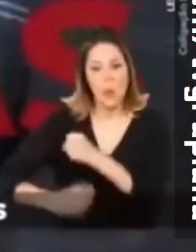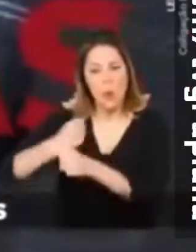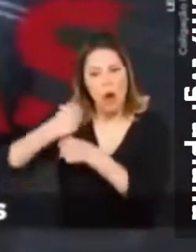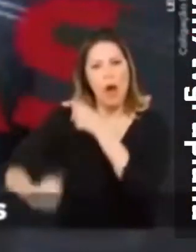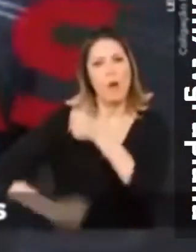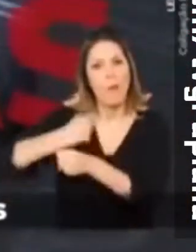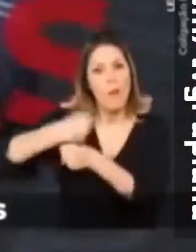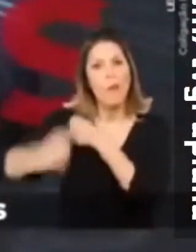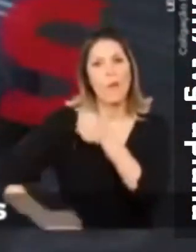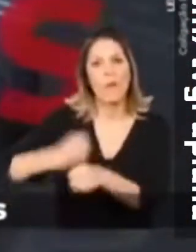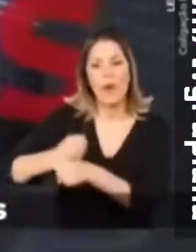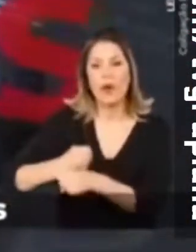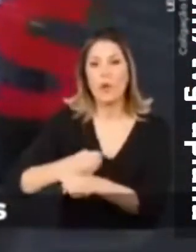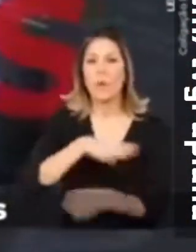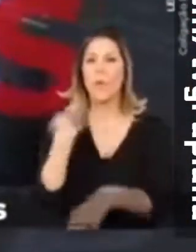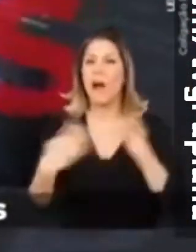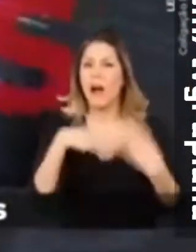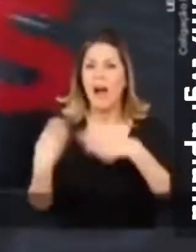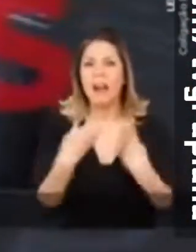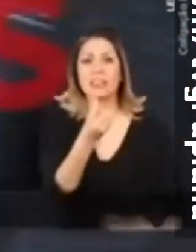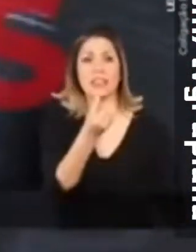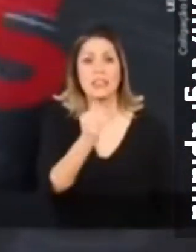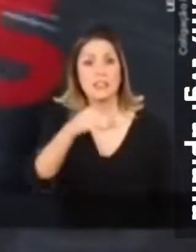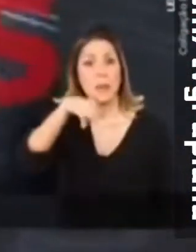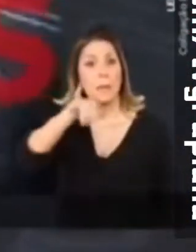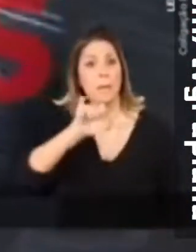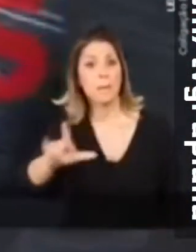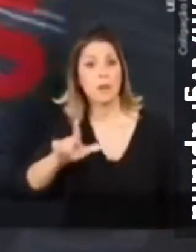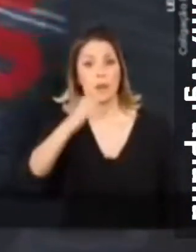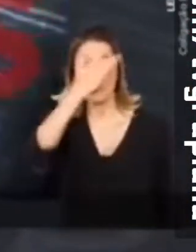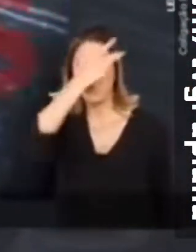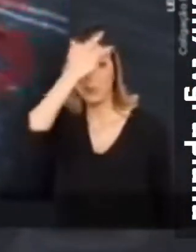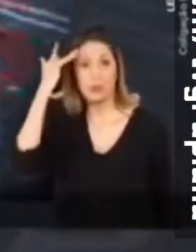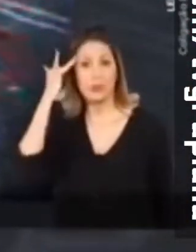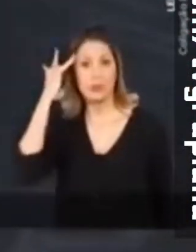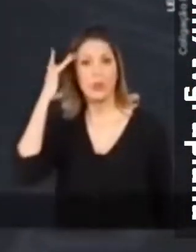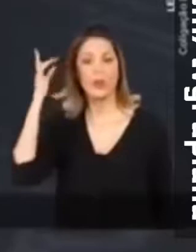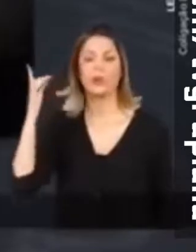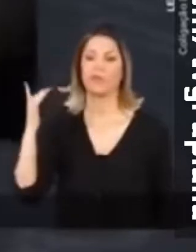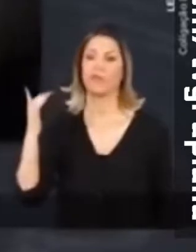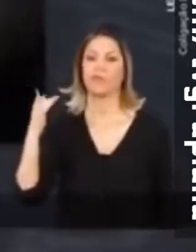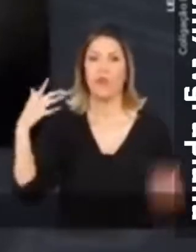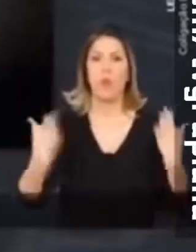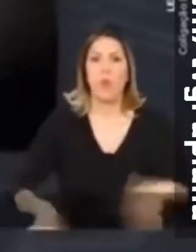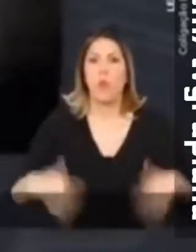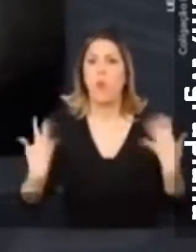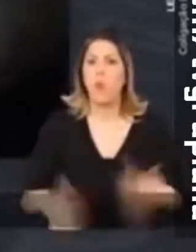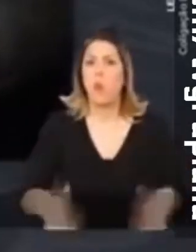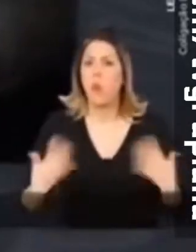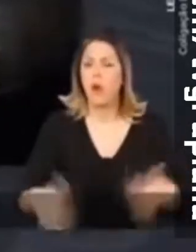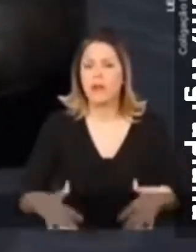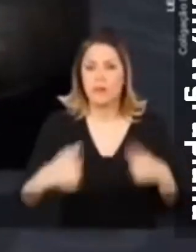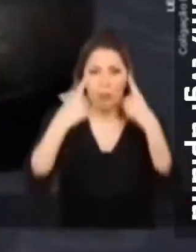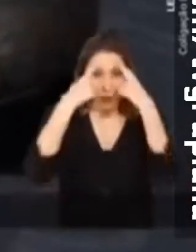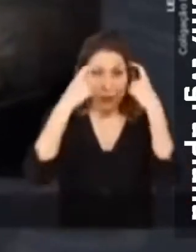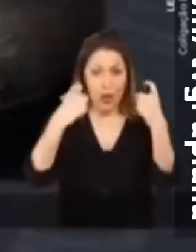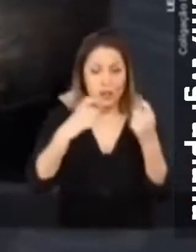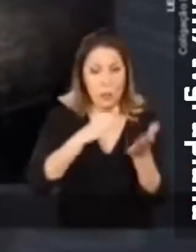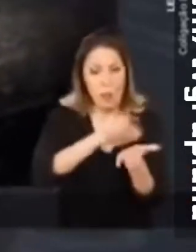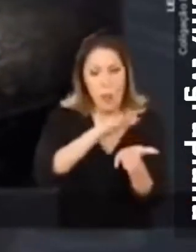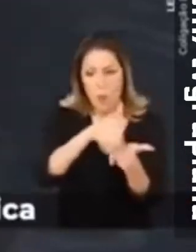Brasil, morrem assassinados todos os anos mais de 60 mil pessoas. É um Maracanã